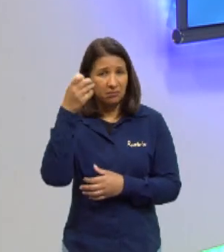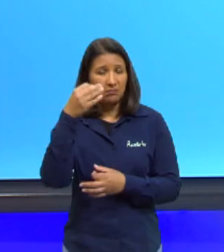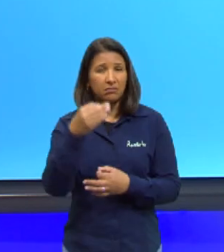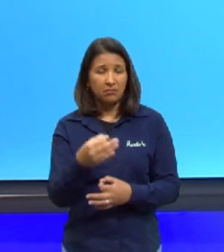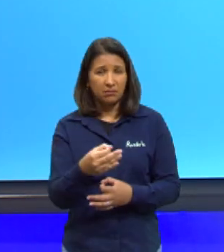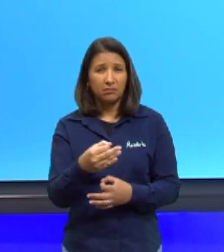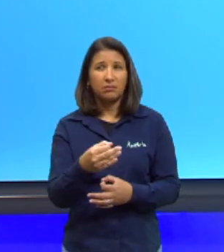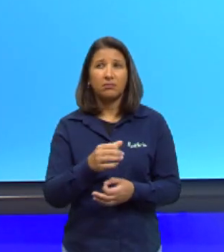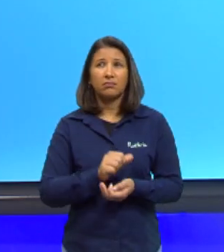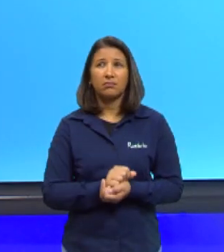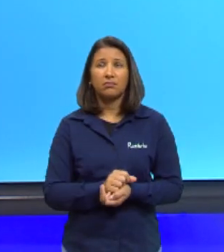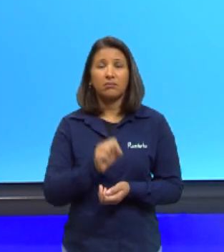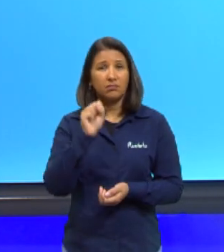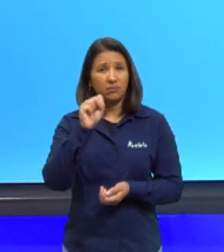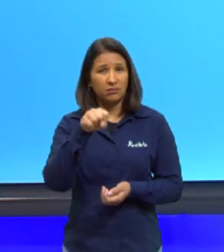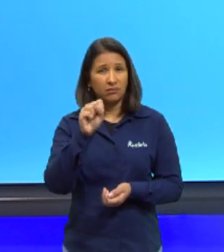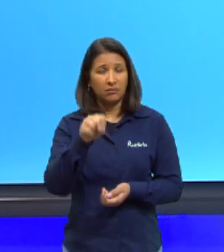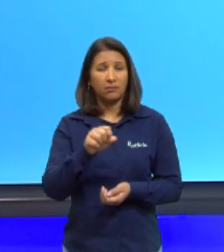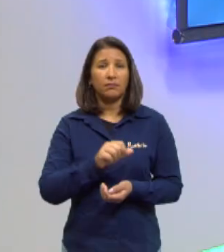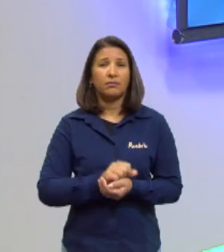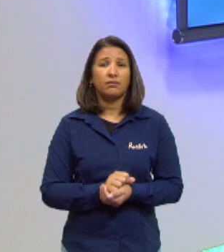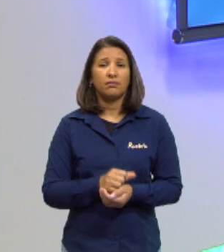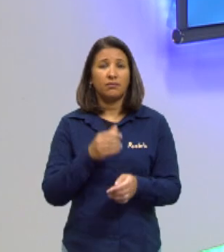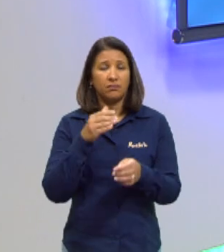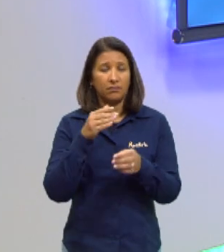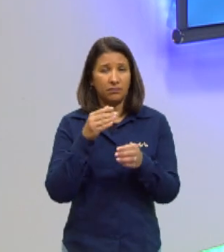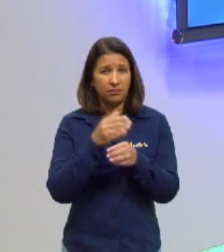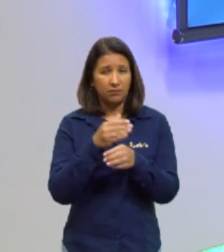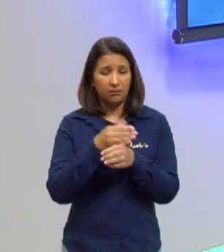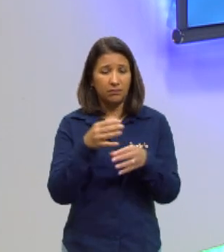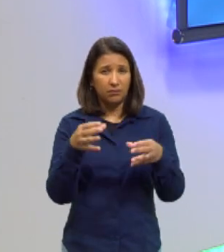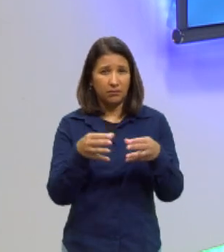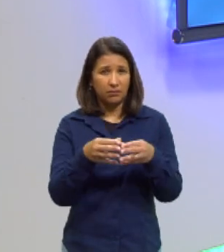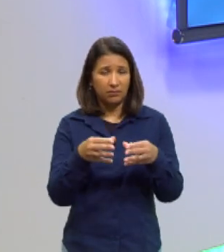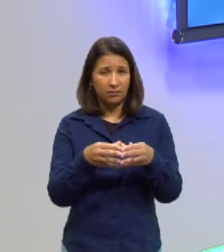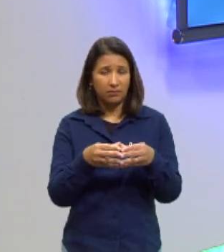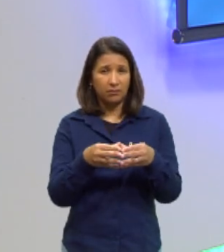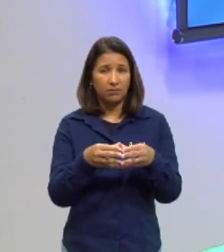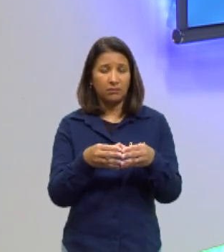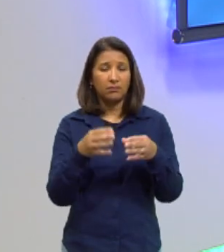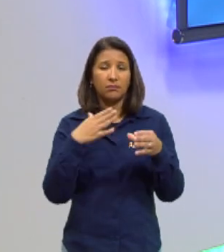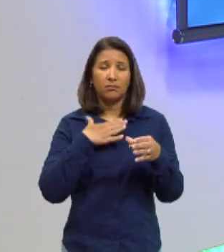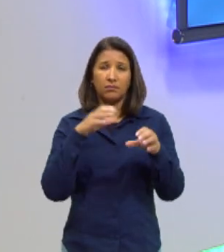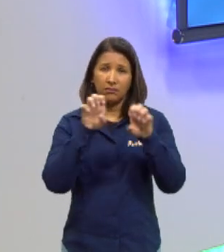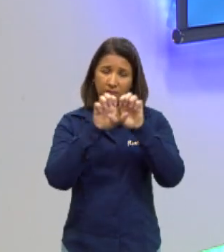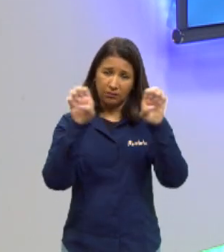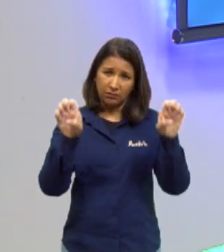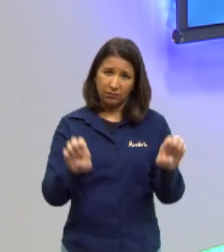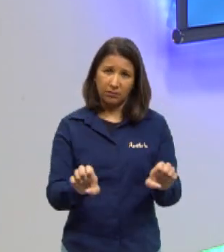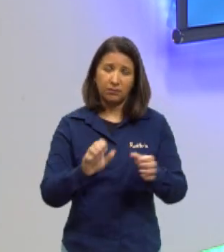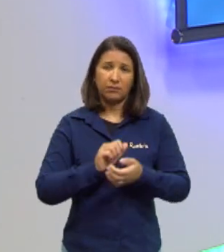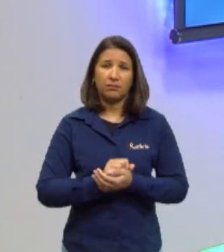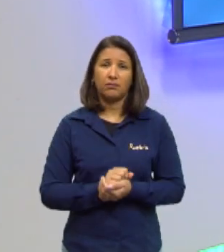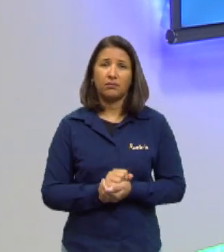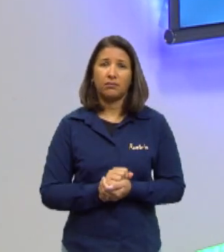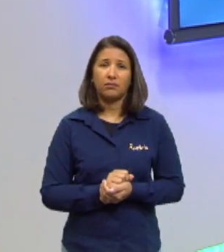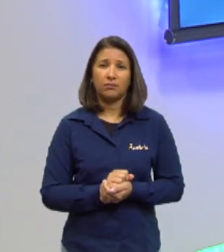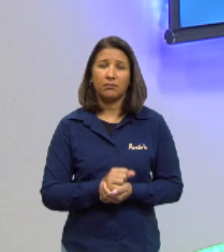então ele vai fazer parte do meu conjunto solução da minha equação. Certo?